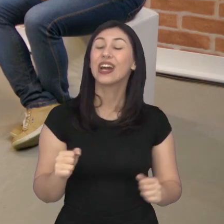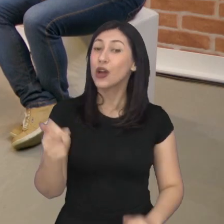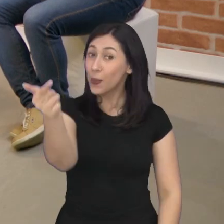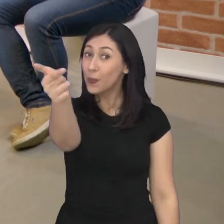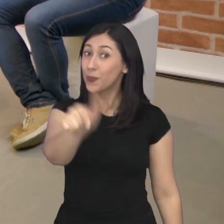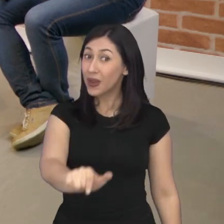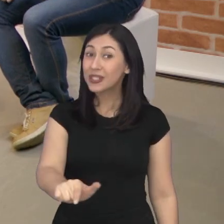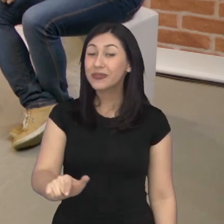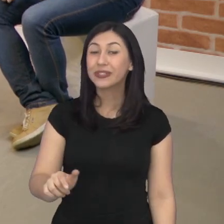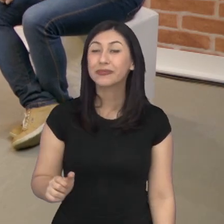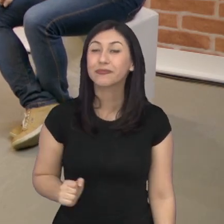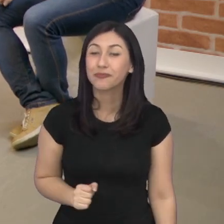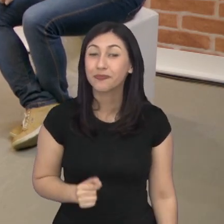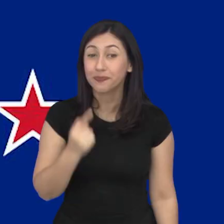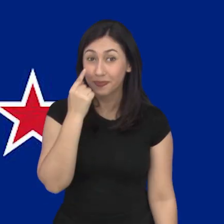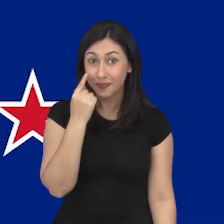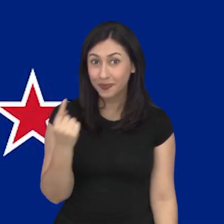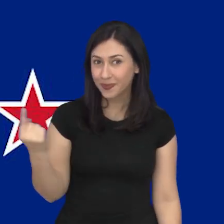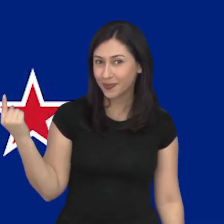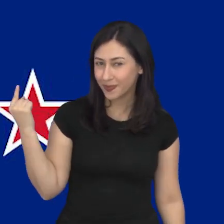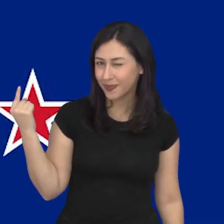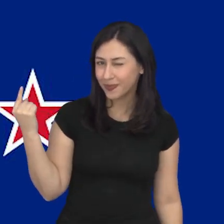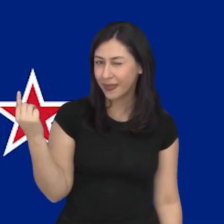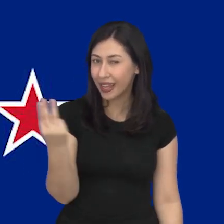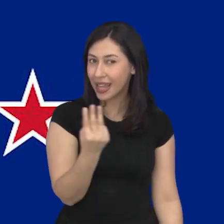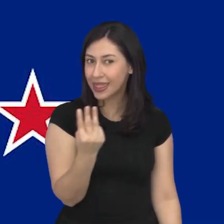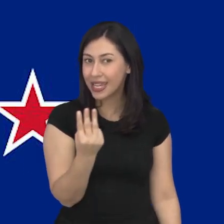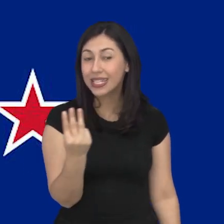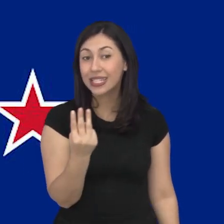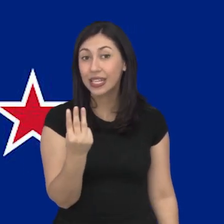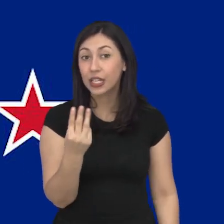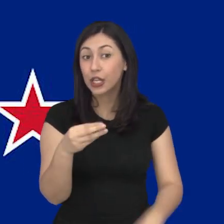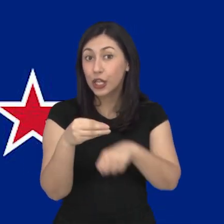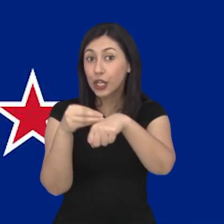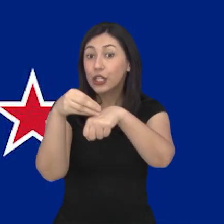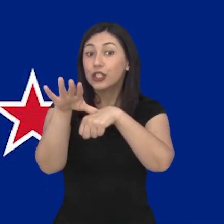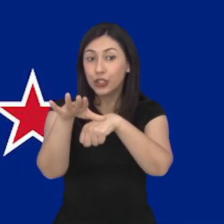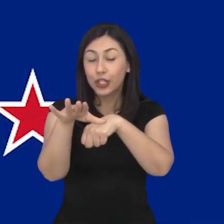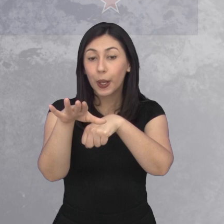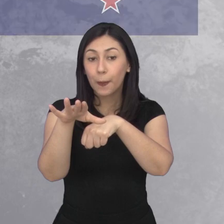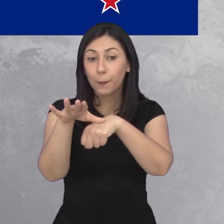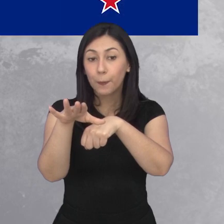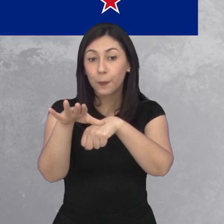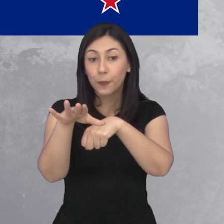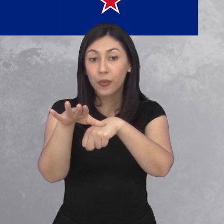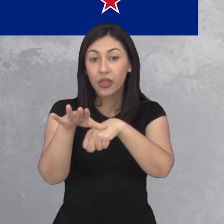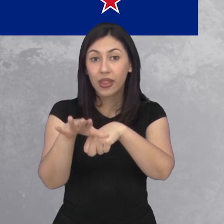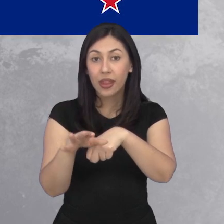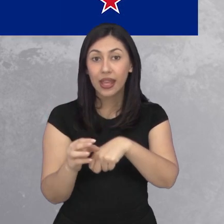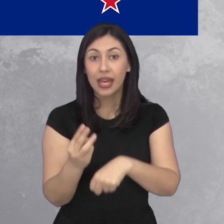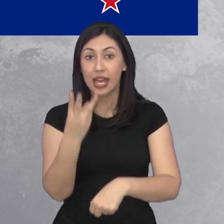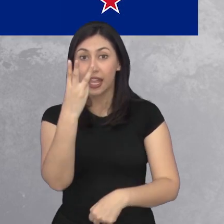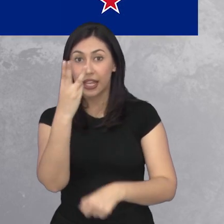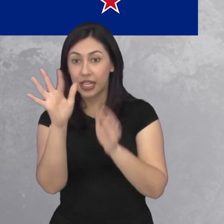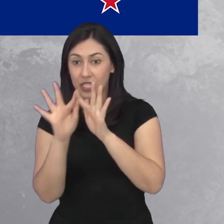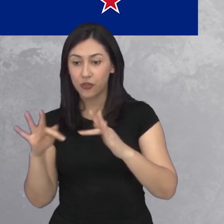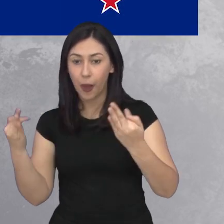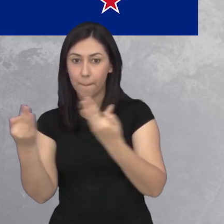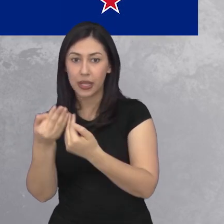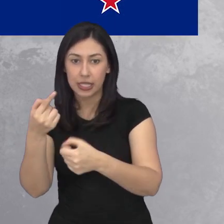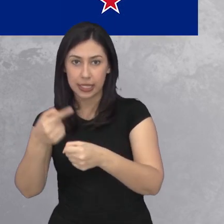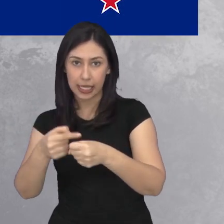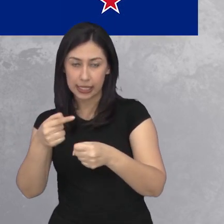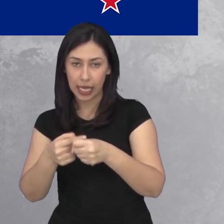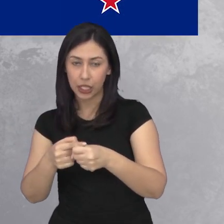menos. Próxima pro Pedro, então. Seguimos com a nossa terceira bandeira. Dica 1. Uma em cada 3 famílias